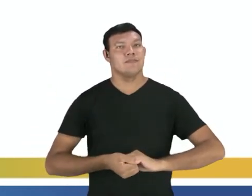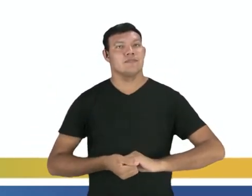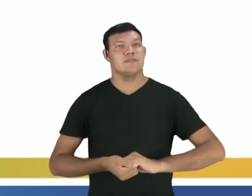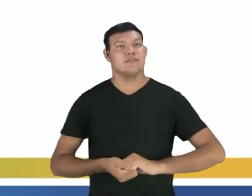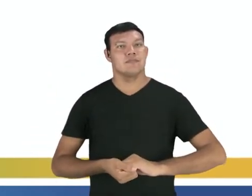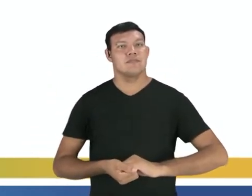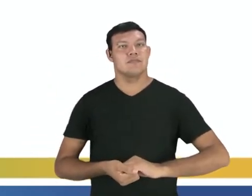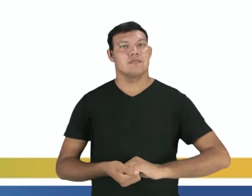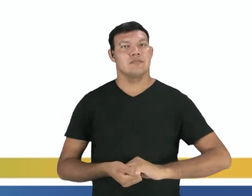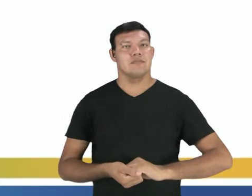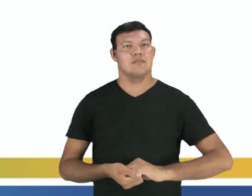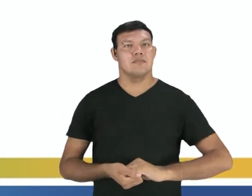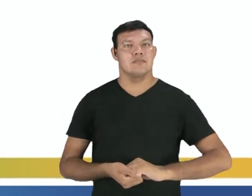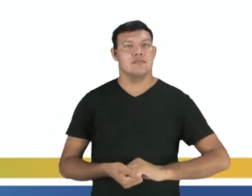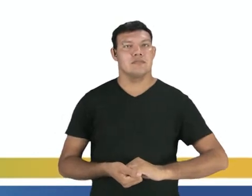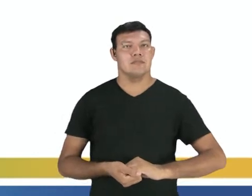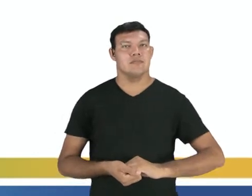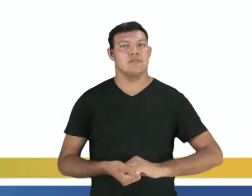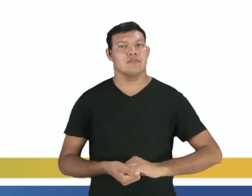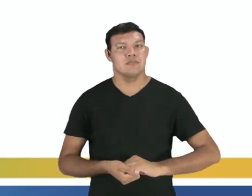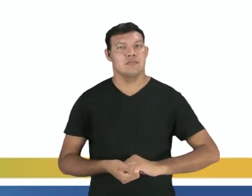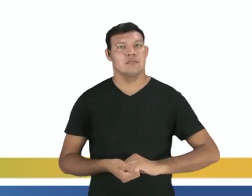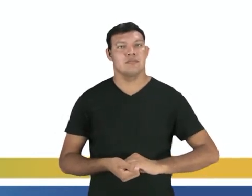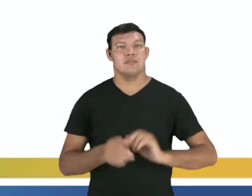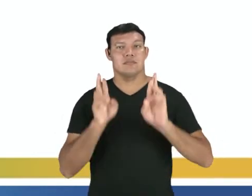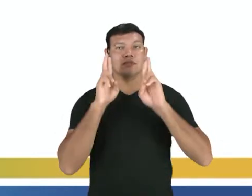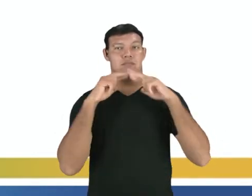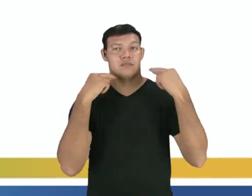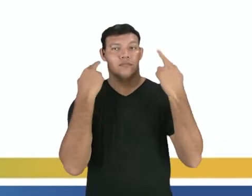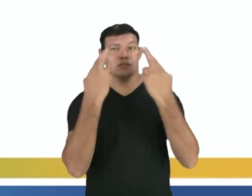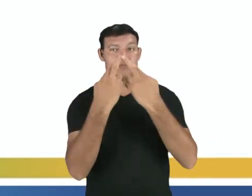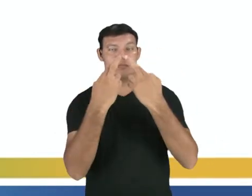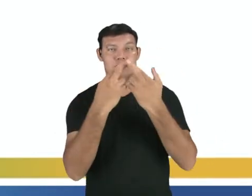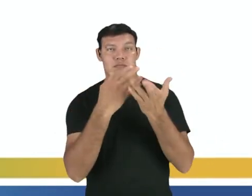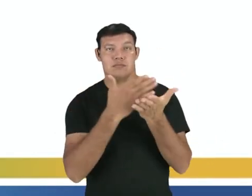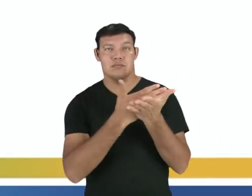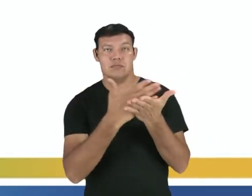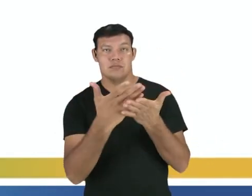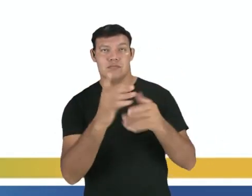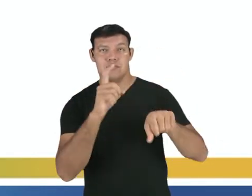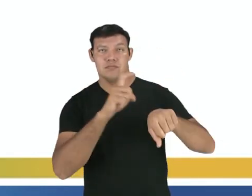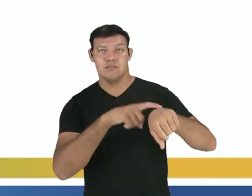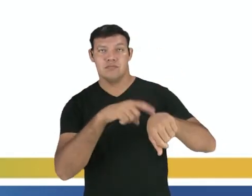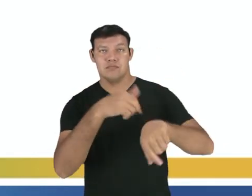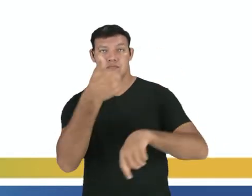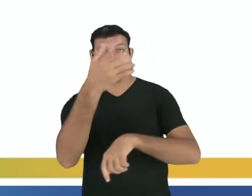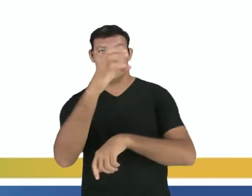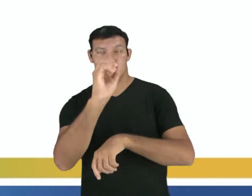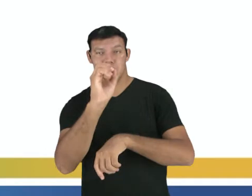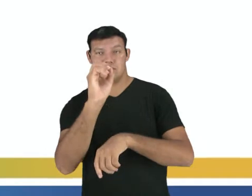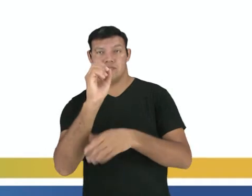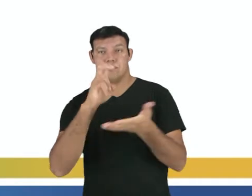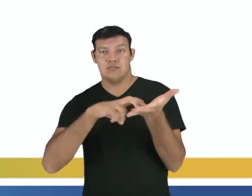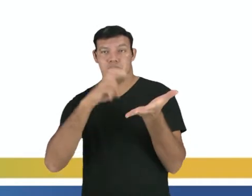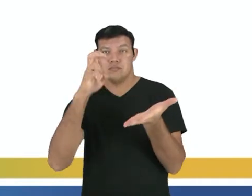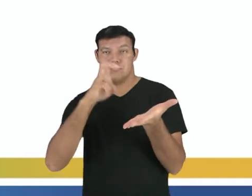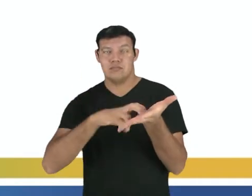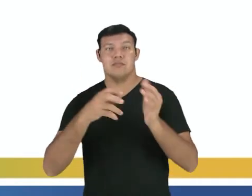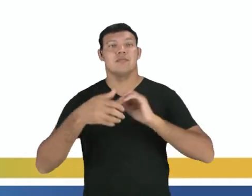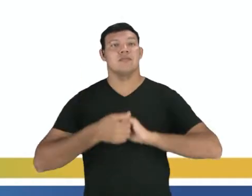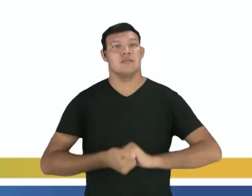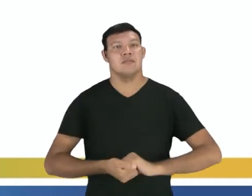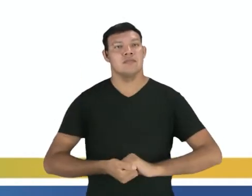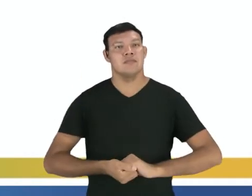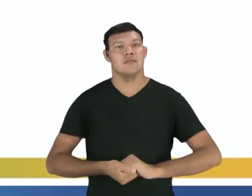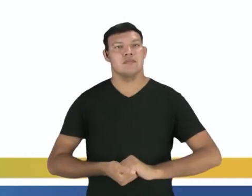de mire o o BH Inn at an reunião começará as 10 horas da manhã